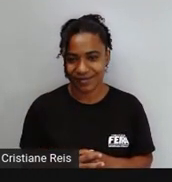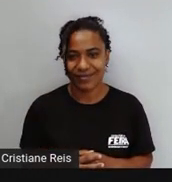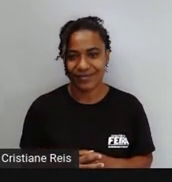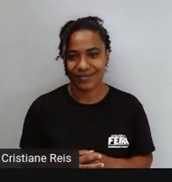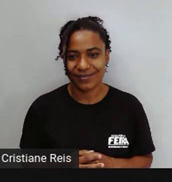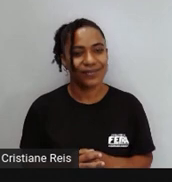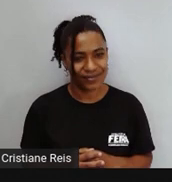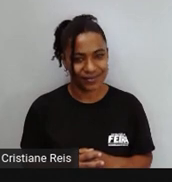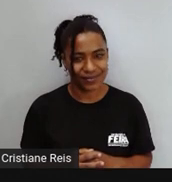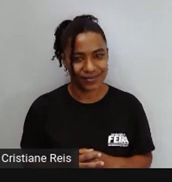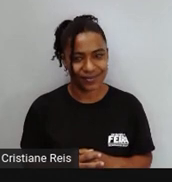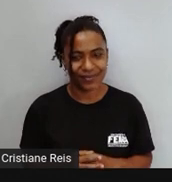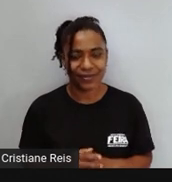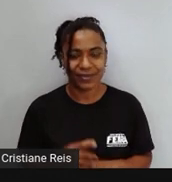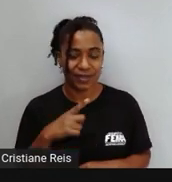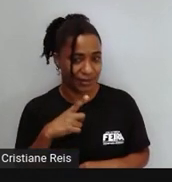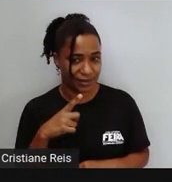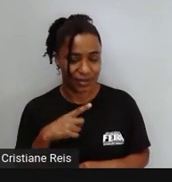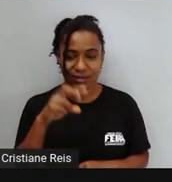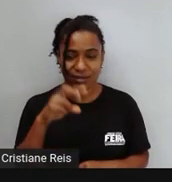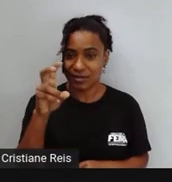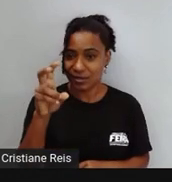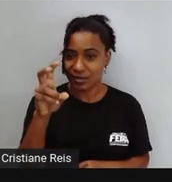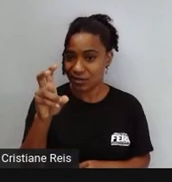$50.15. Então, eles custam